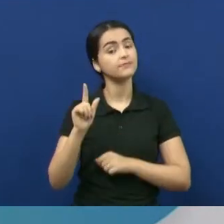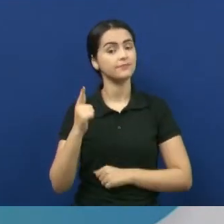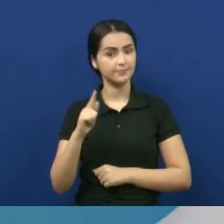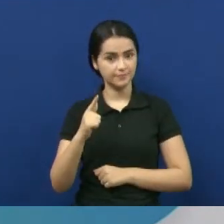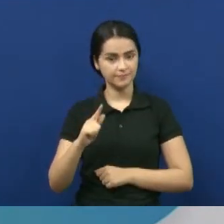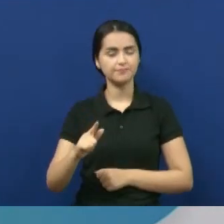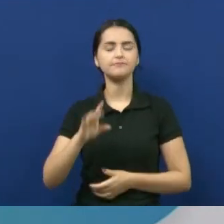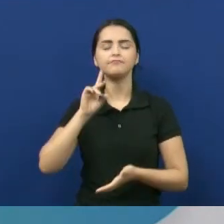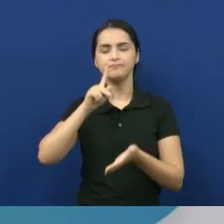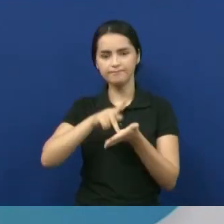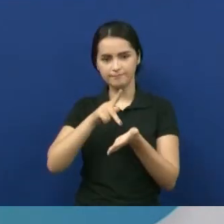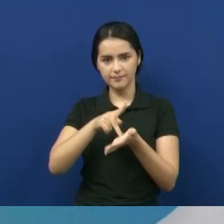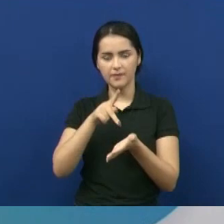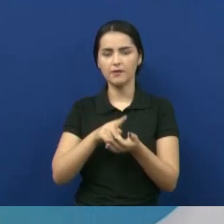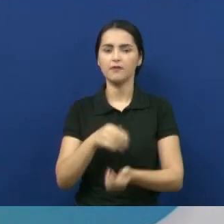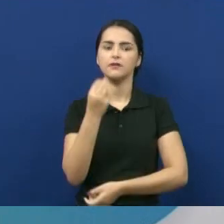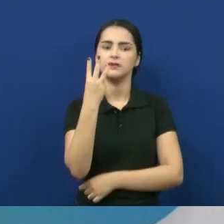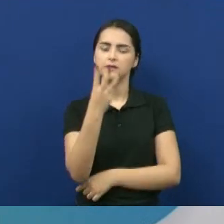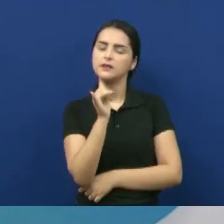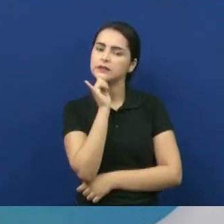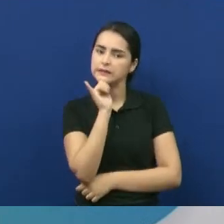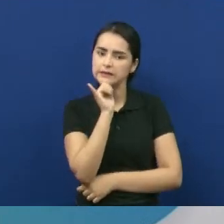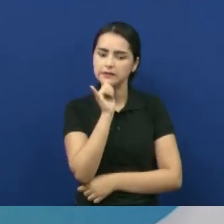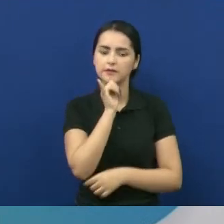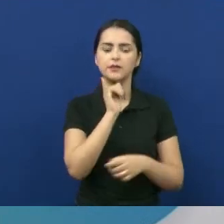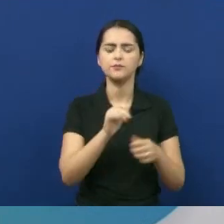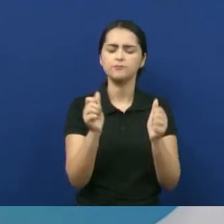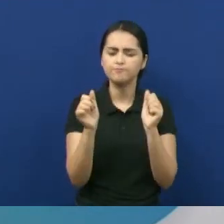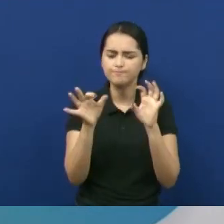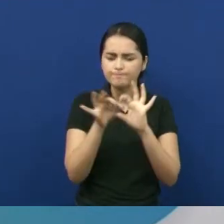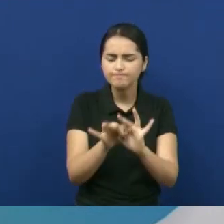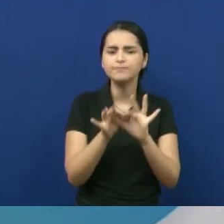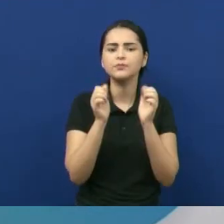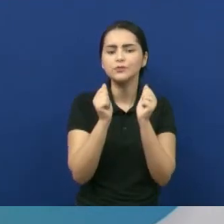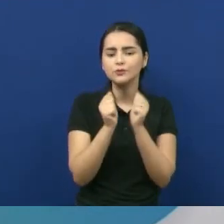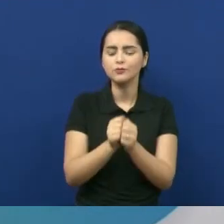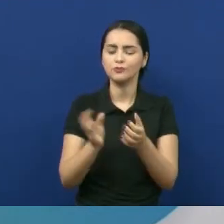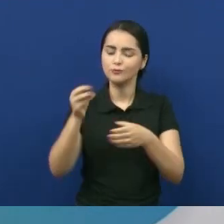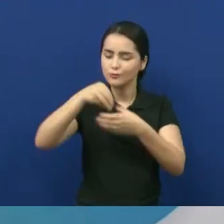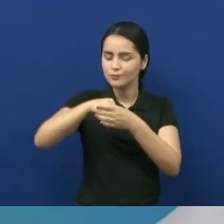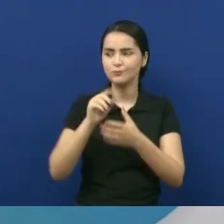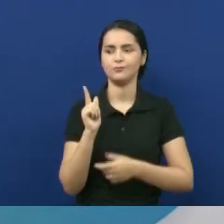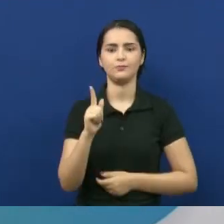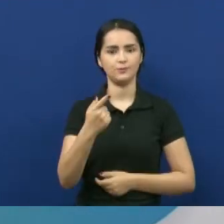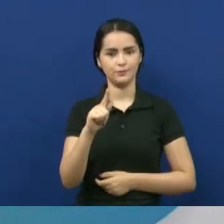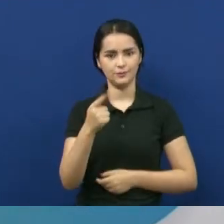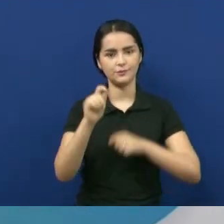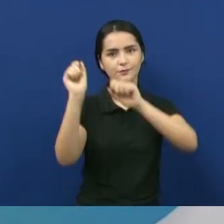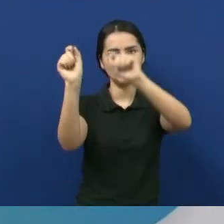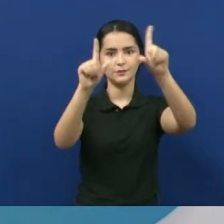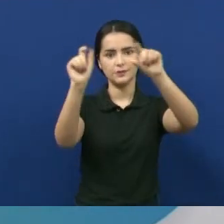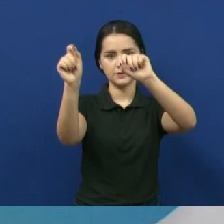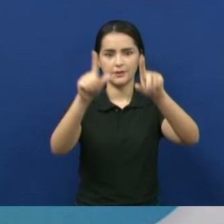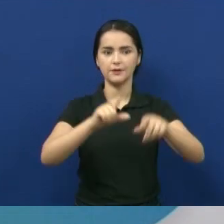verdade, esses três aspectos andam juntos dentro da geografia. Vamos para o slide.